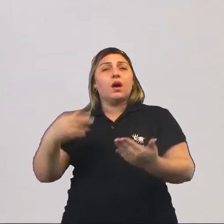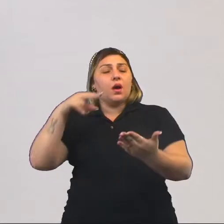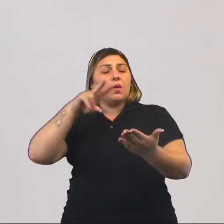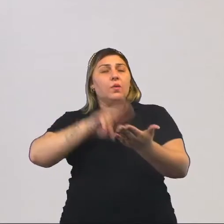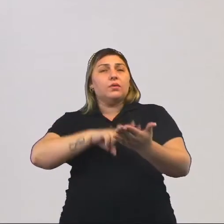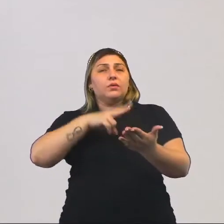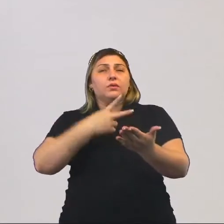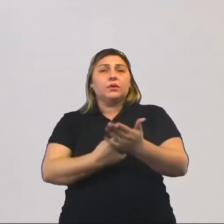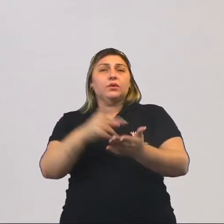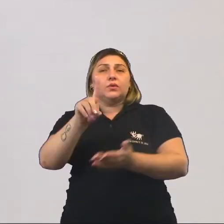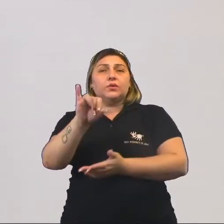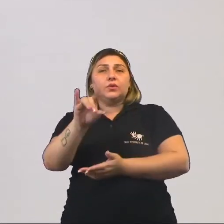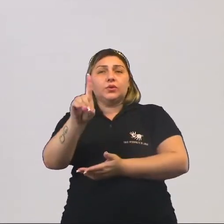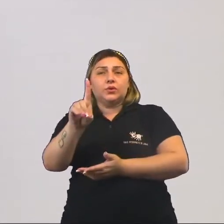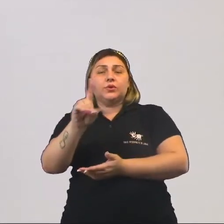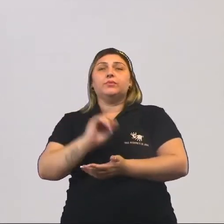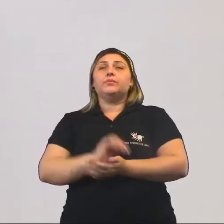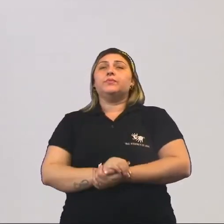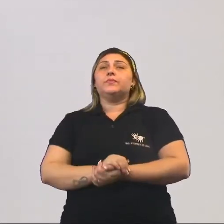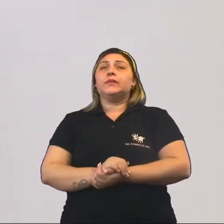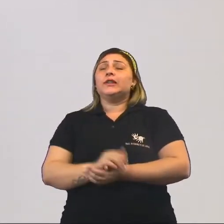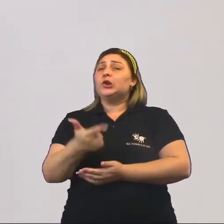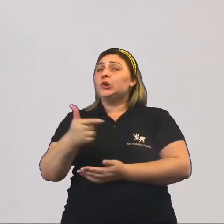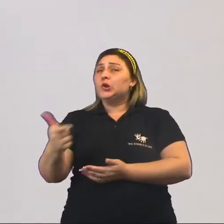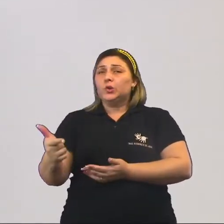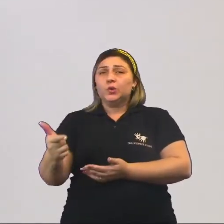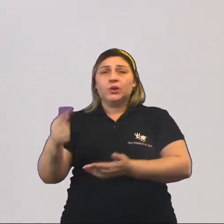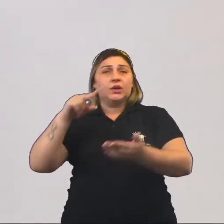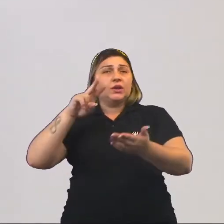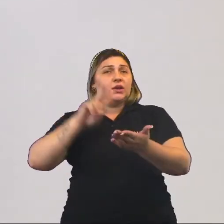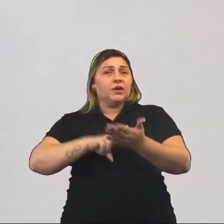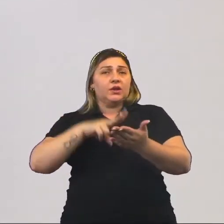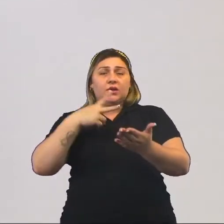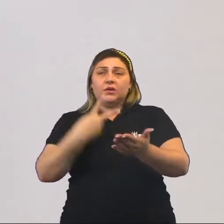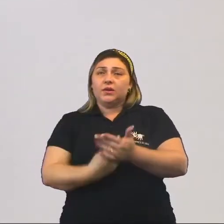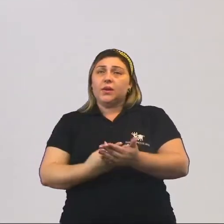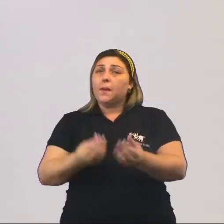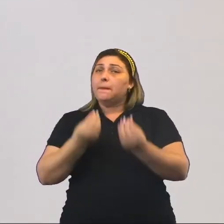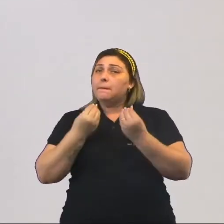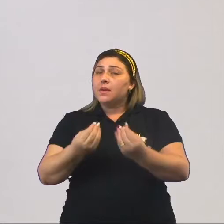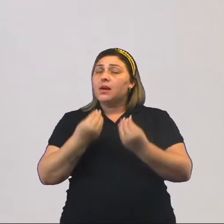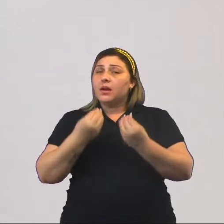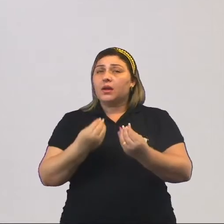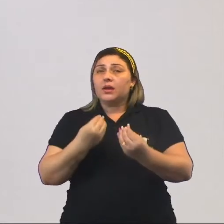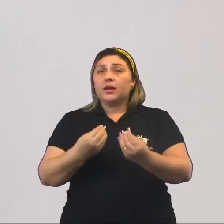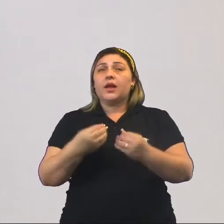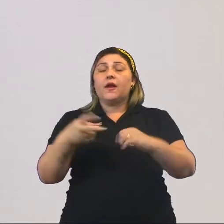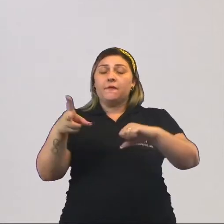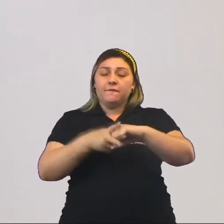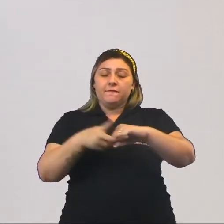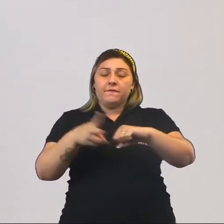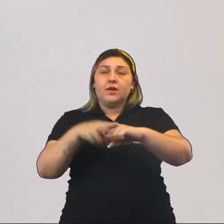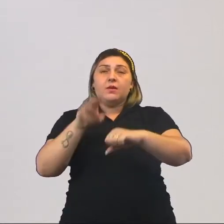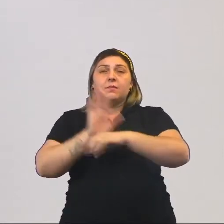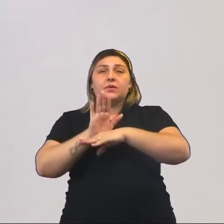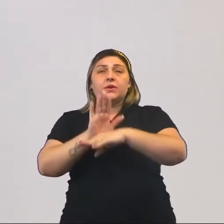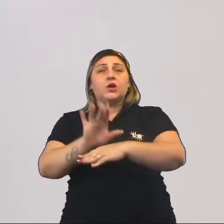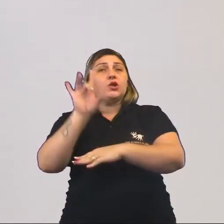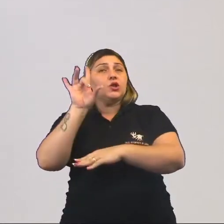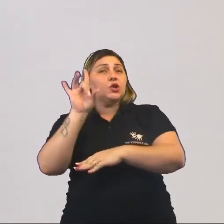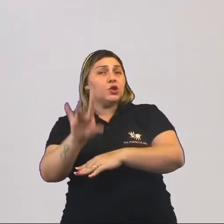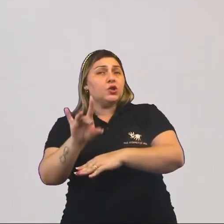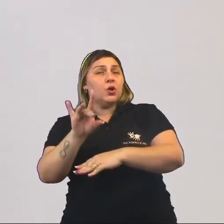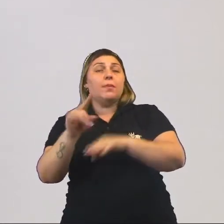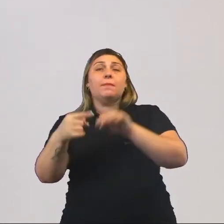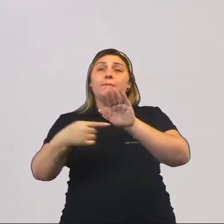de did? É isso, esse é o ponto. Não tem tradução. Para que serve o did, então? Como ele é um verbo auxiliar, ele vai servir